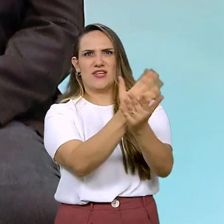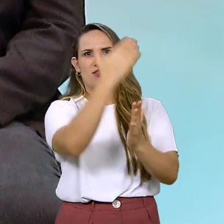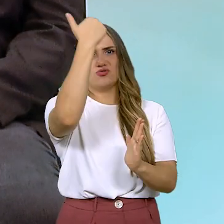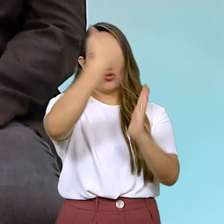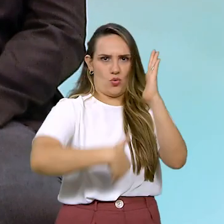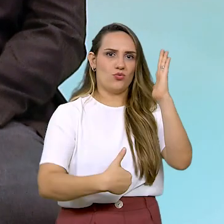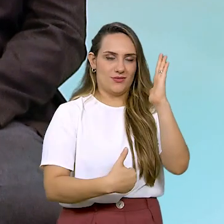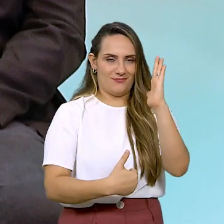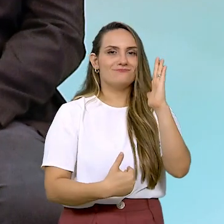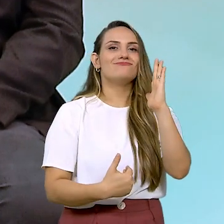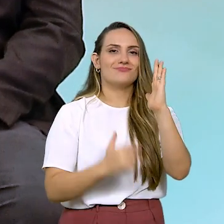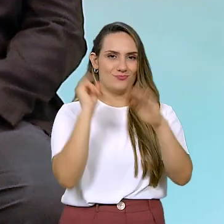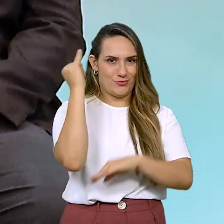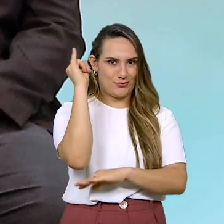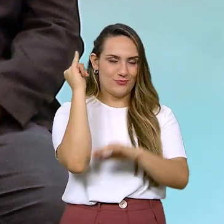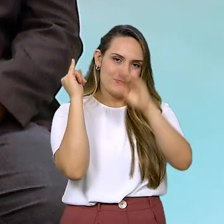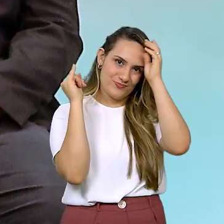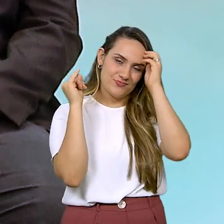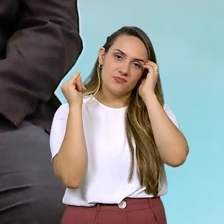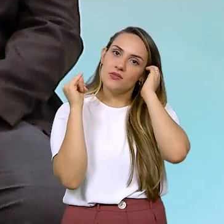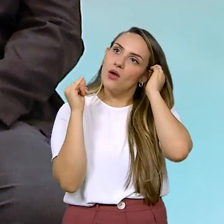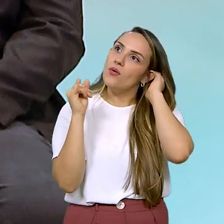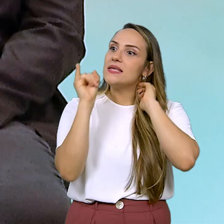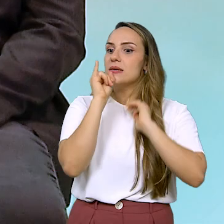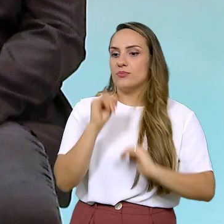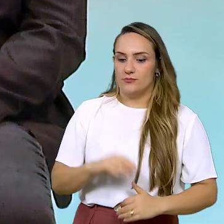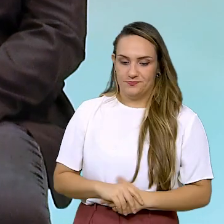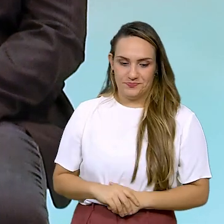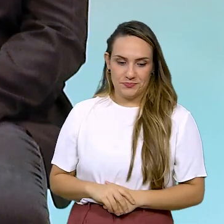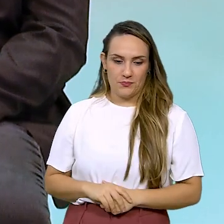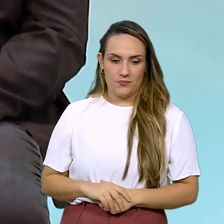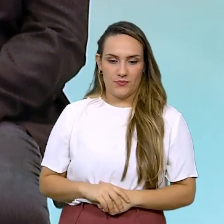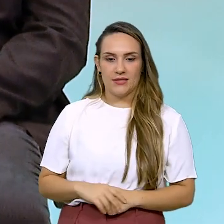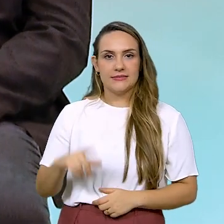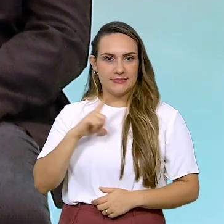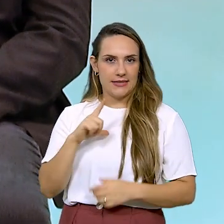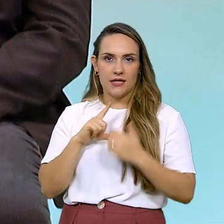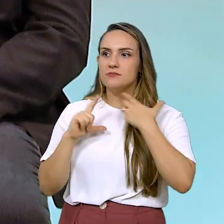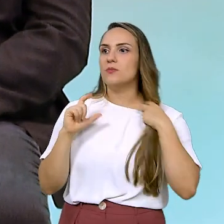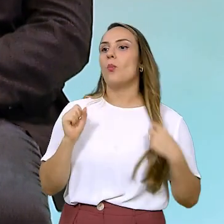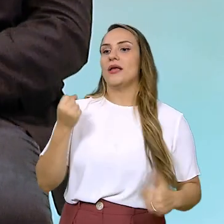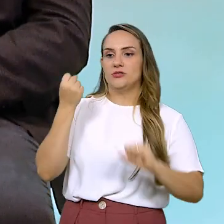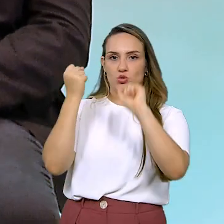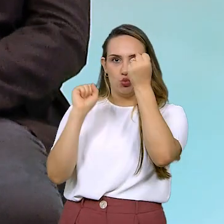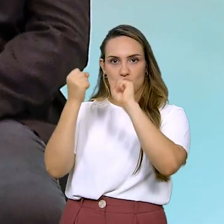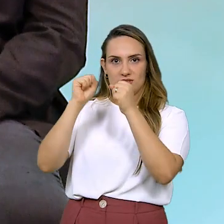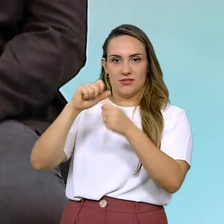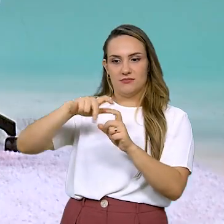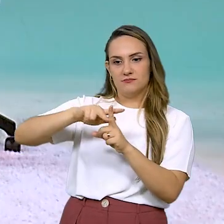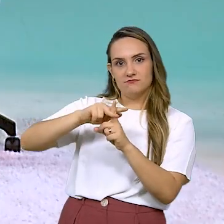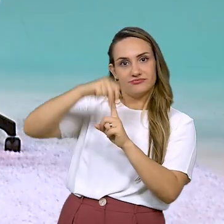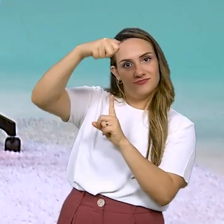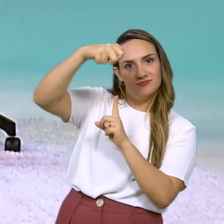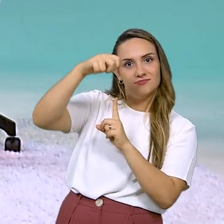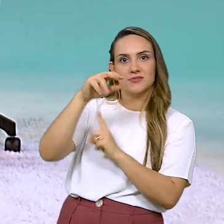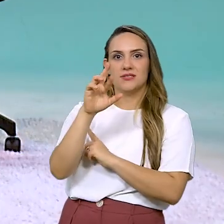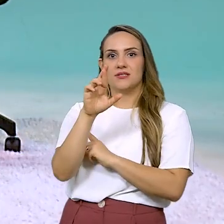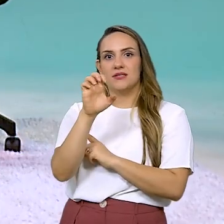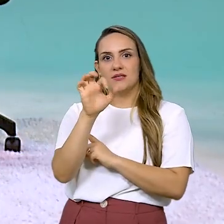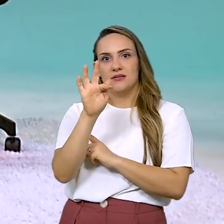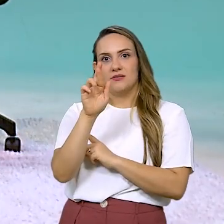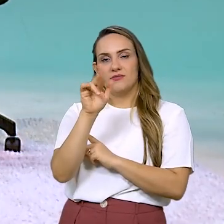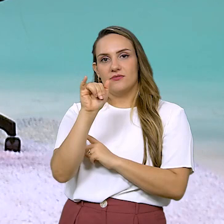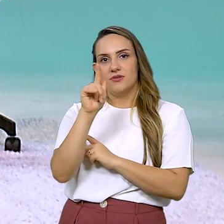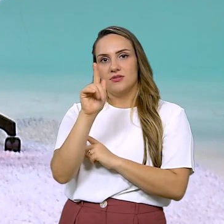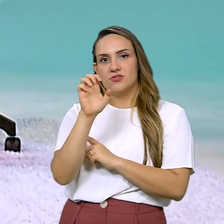pessoa competente ali da cadeia de produção. Então vamos dizer, por exemplo, você pega uma marca de refrigerante. Eu não vou citar